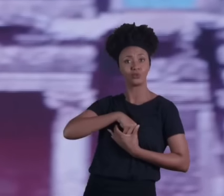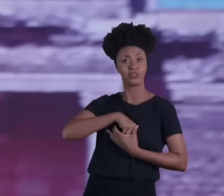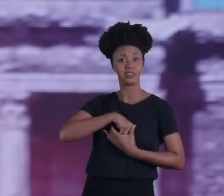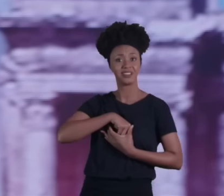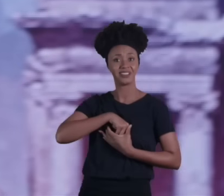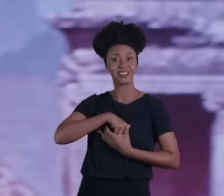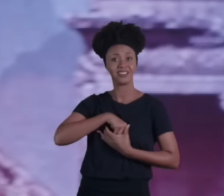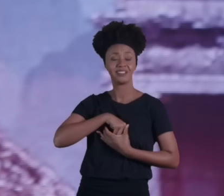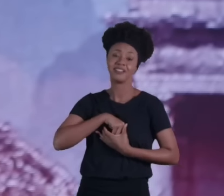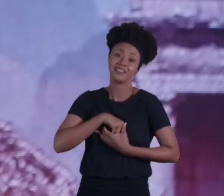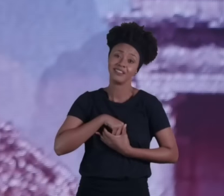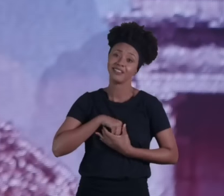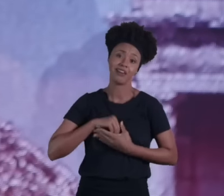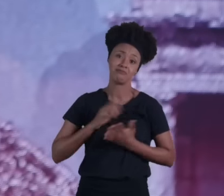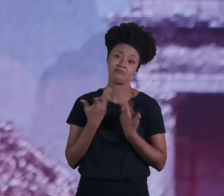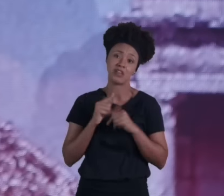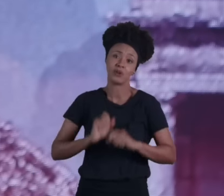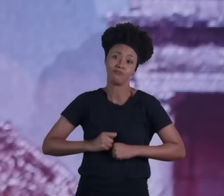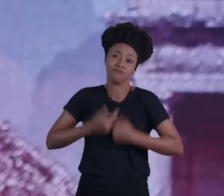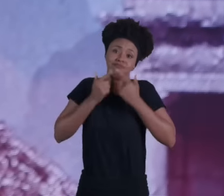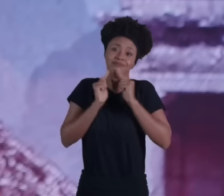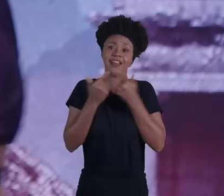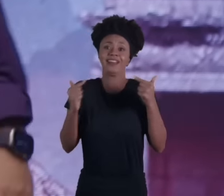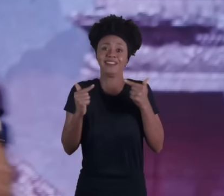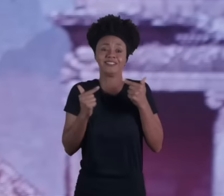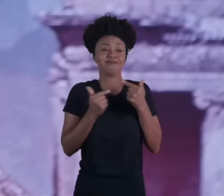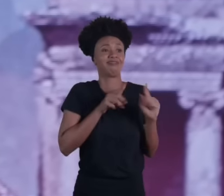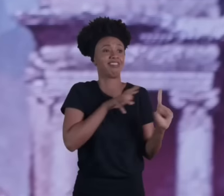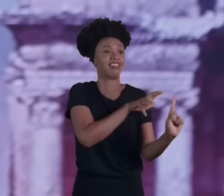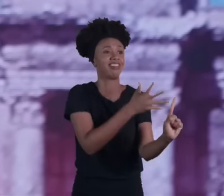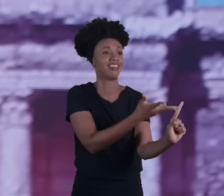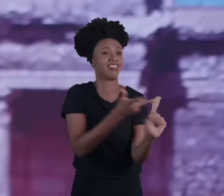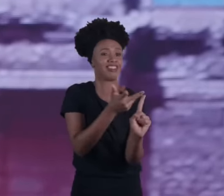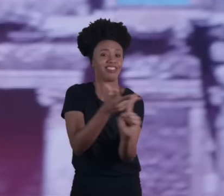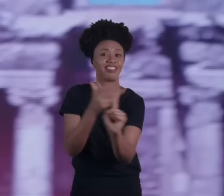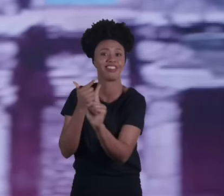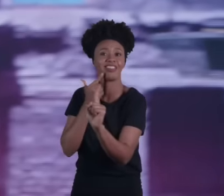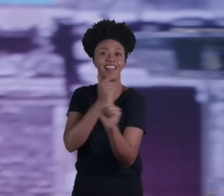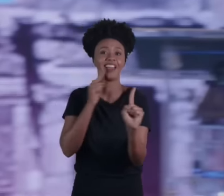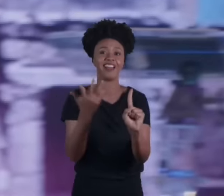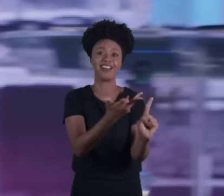Ela ri. E faz os outros rirem.